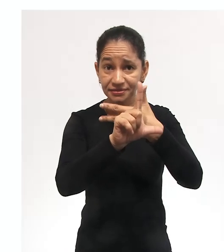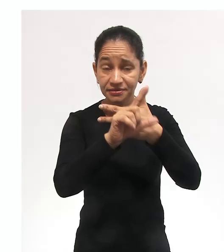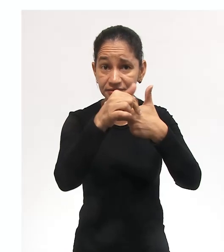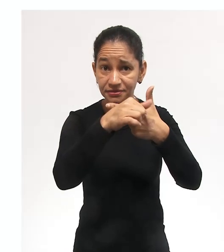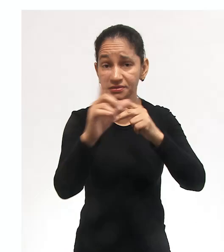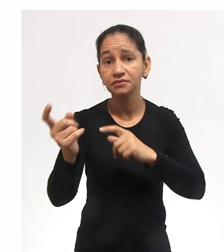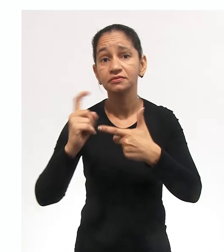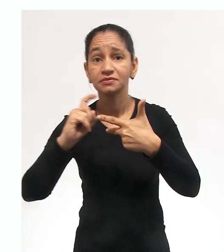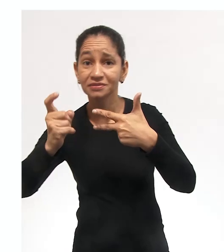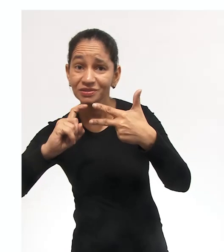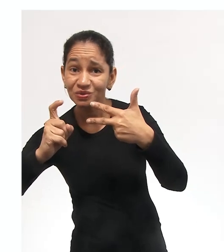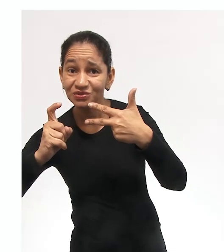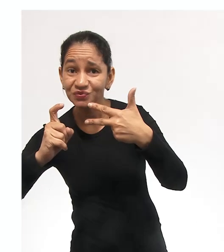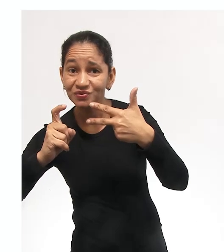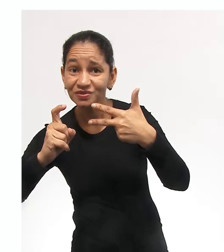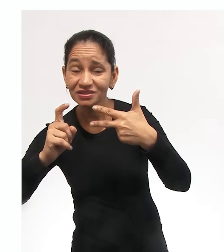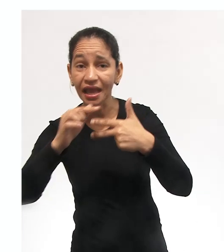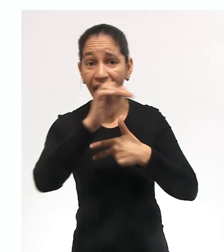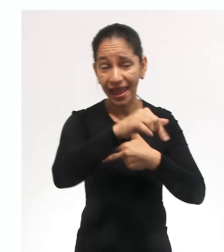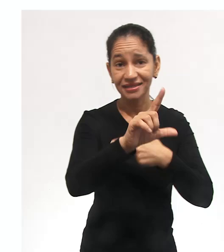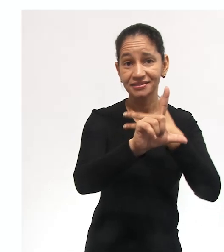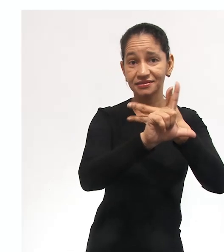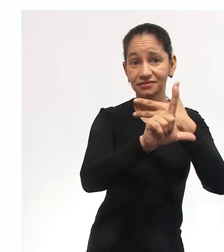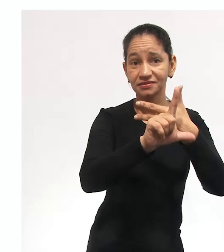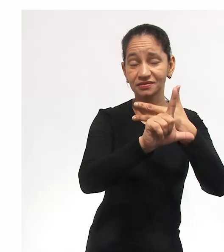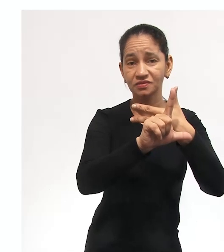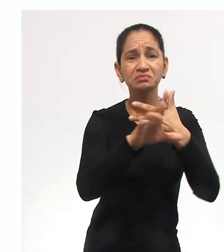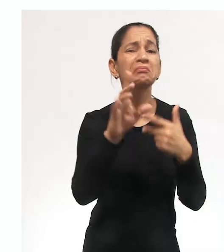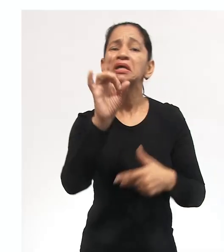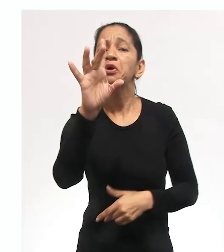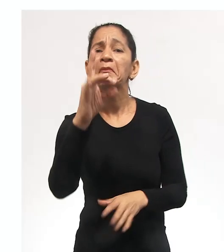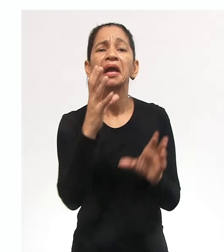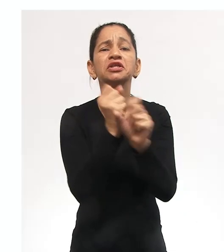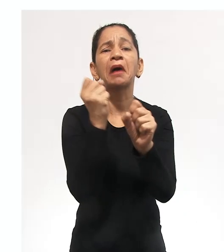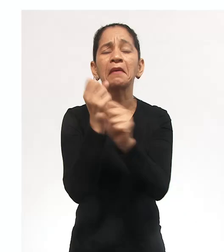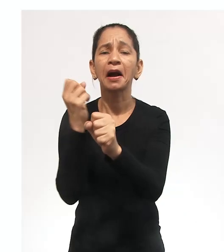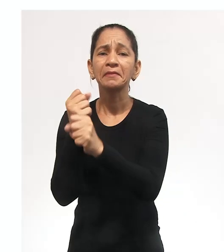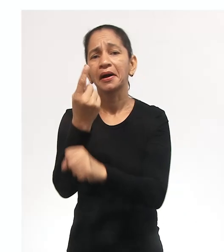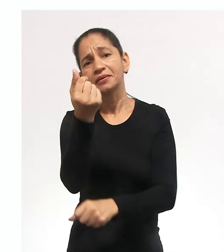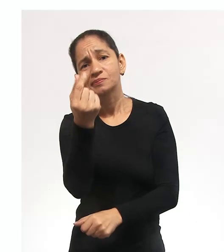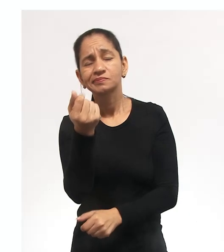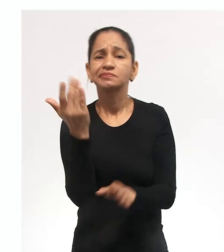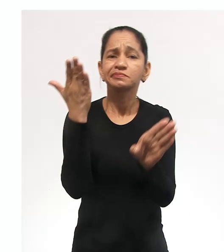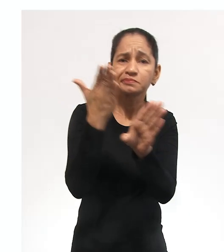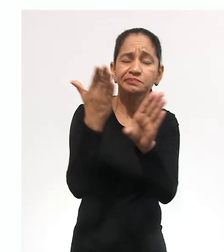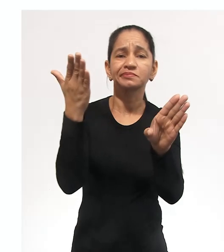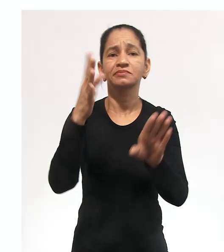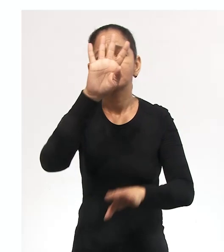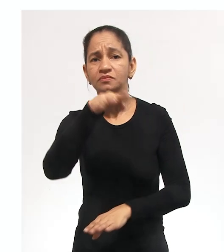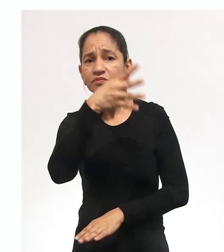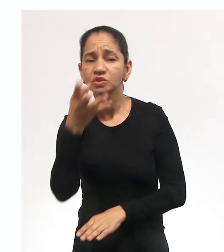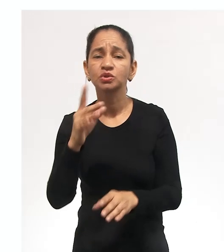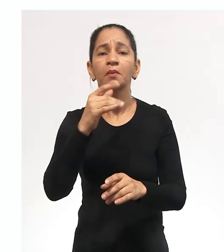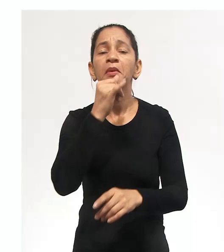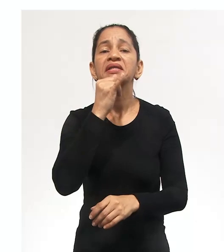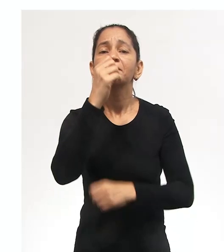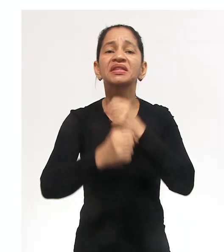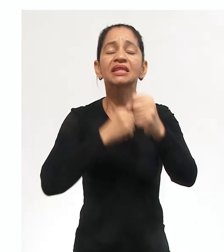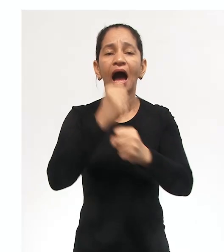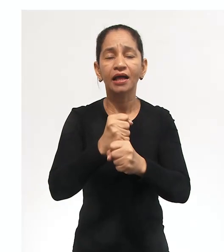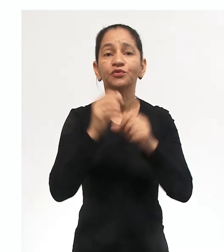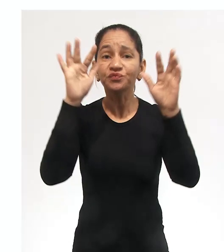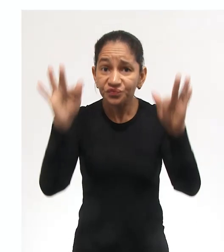quem? O executivo. É uma fiscalização contábil, financeira, orçamentária e patrimonial. Tá? Então o legislativo ele vai